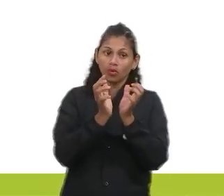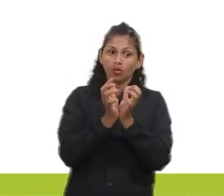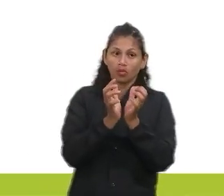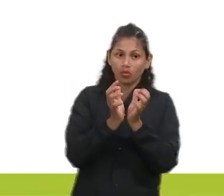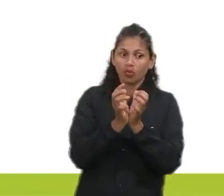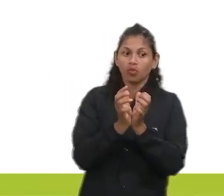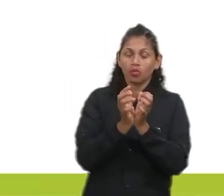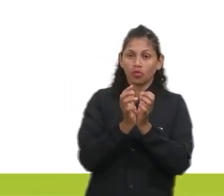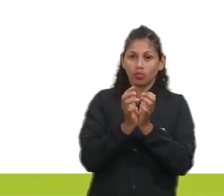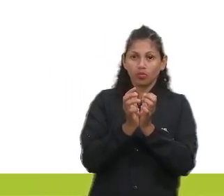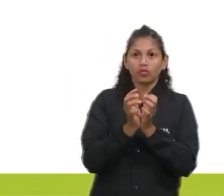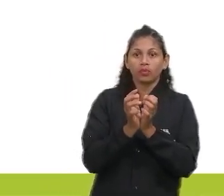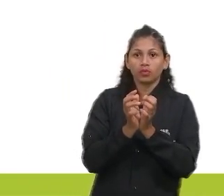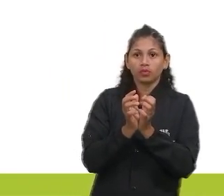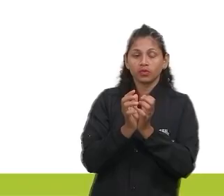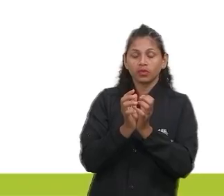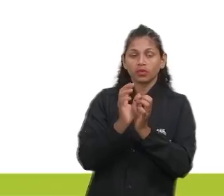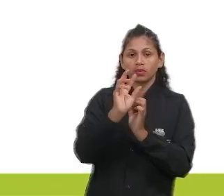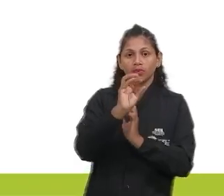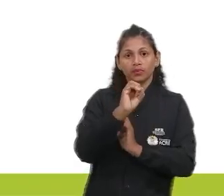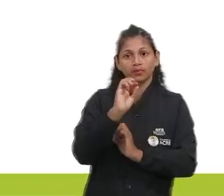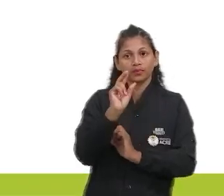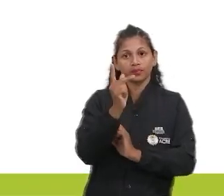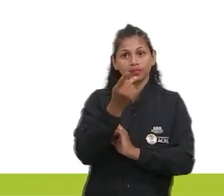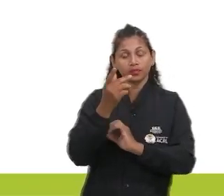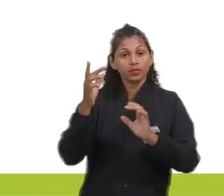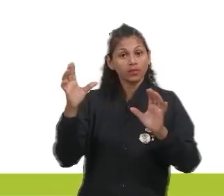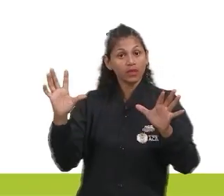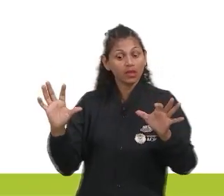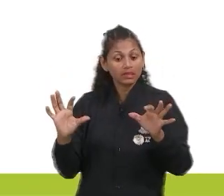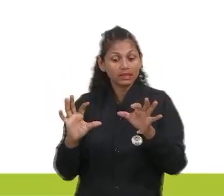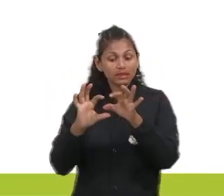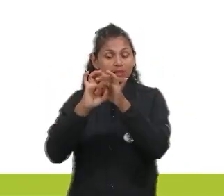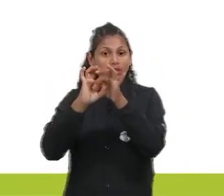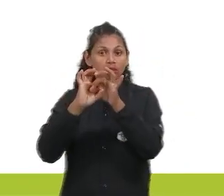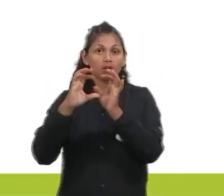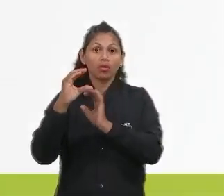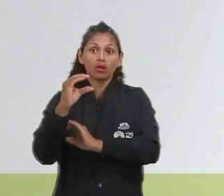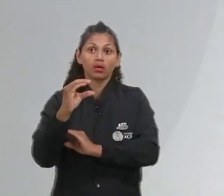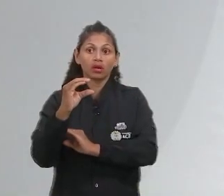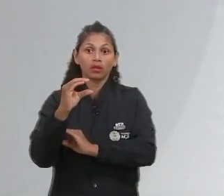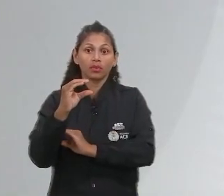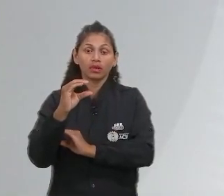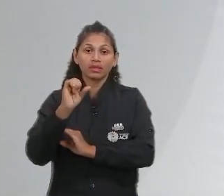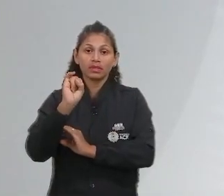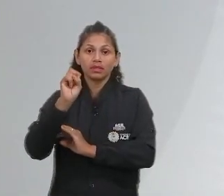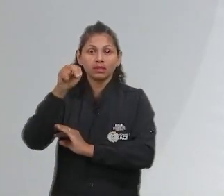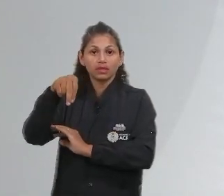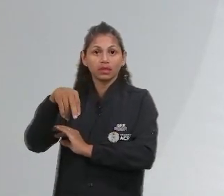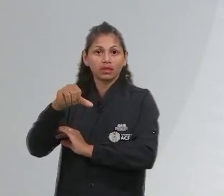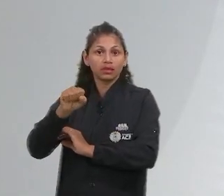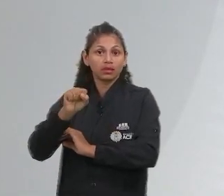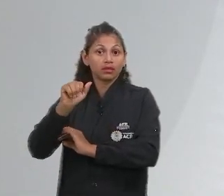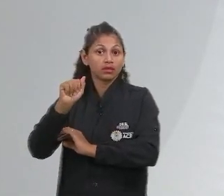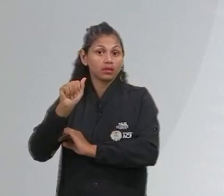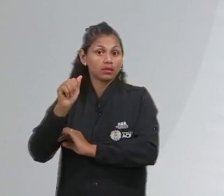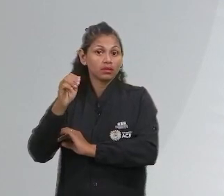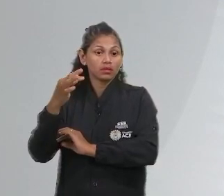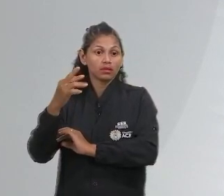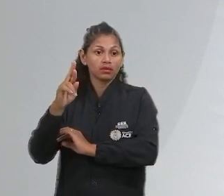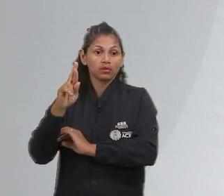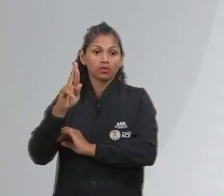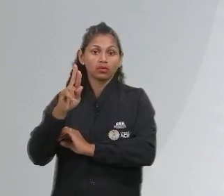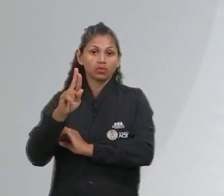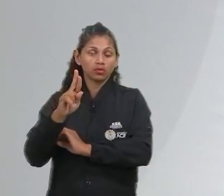o OH, ligado a um carbono insaturado. O que é o carbono insaturado? Aquele carbono que